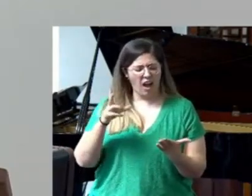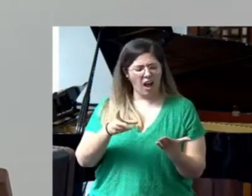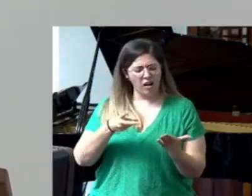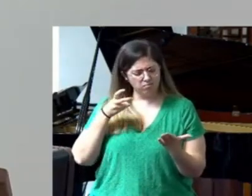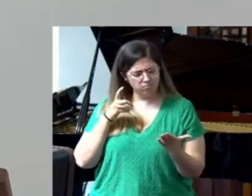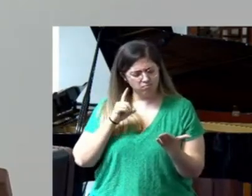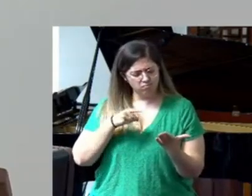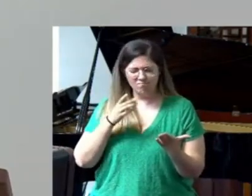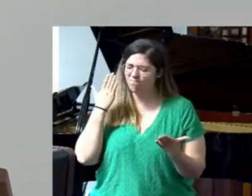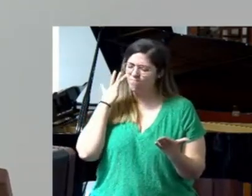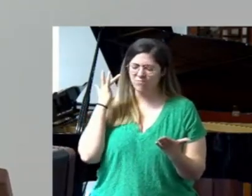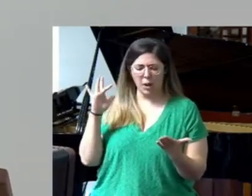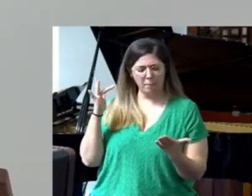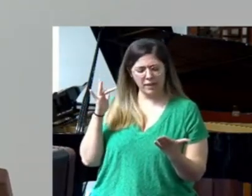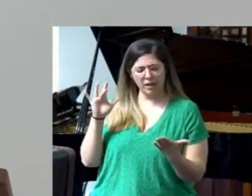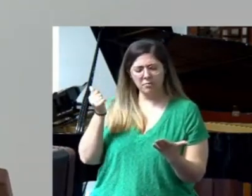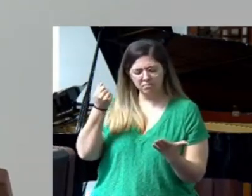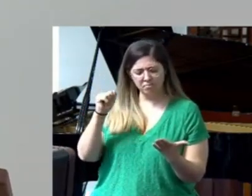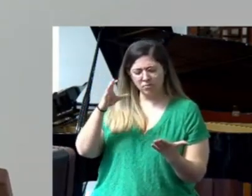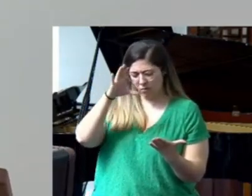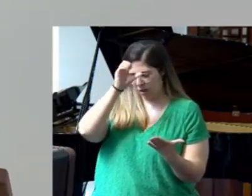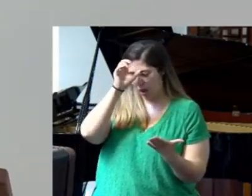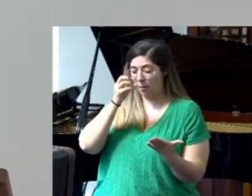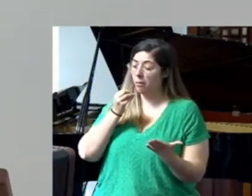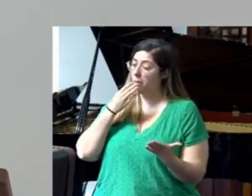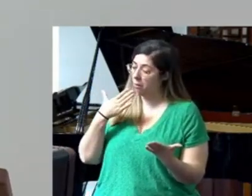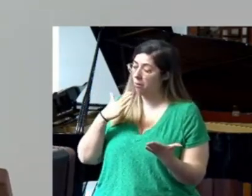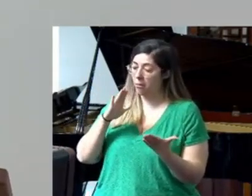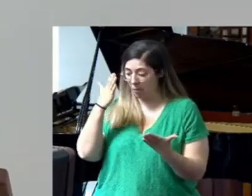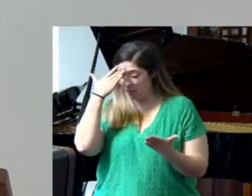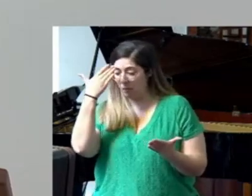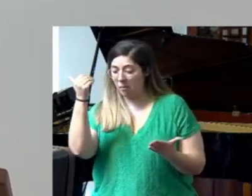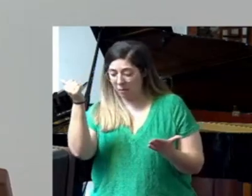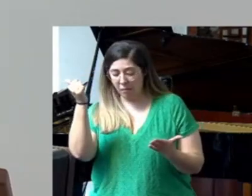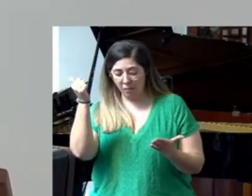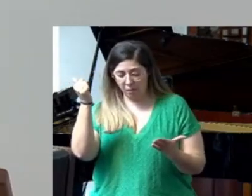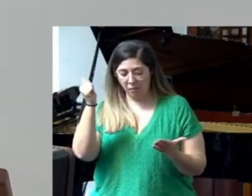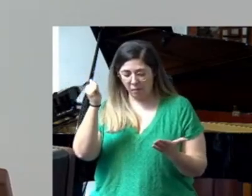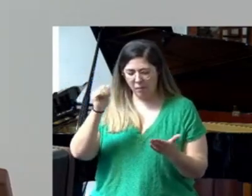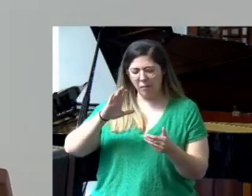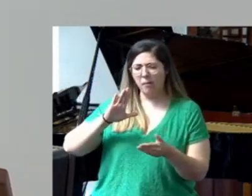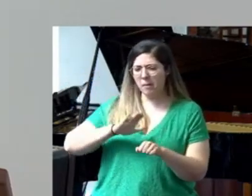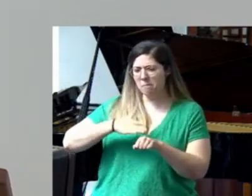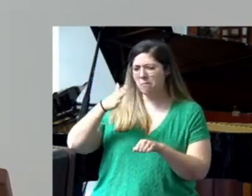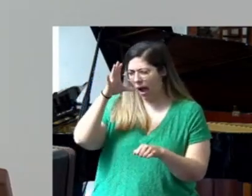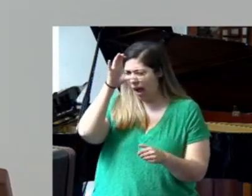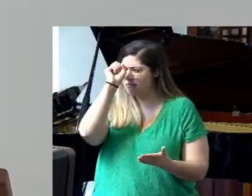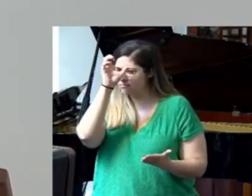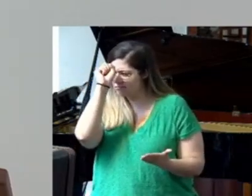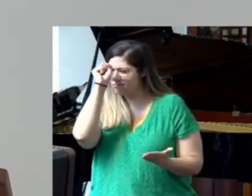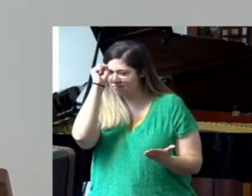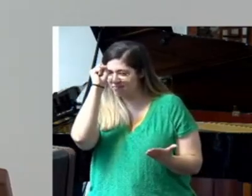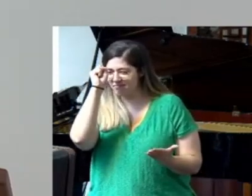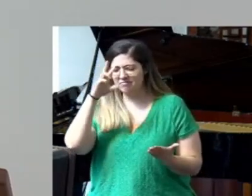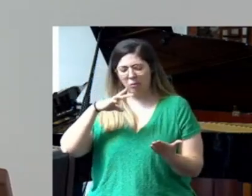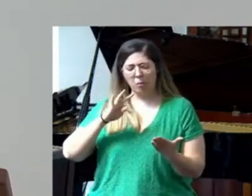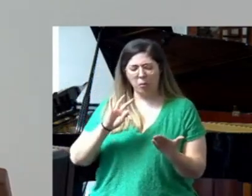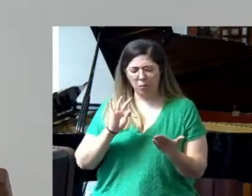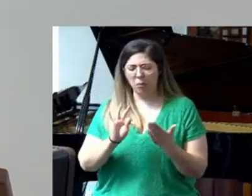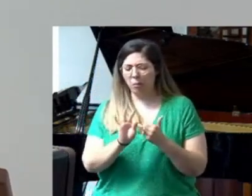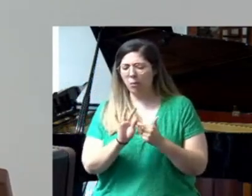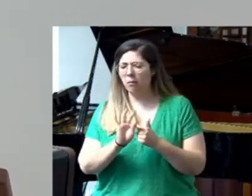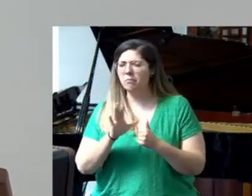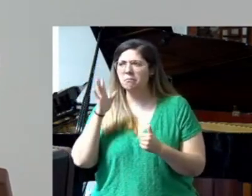isso eu não sabia. Ah, mas que bom, eu quero ler mais de Tiago, hein? Tiago fala umas coisas muito